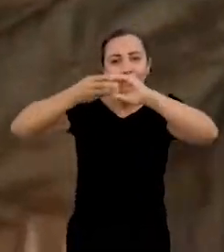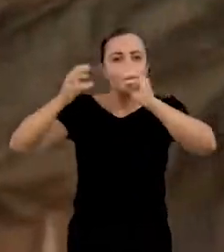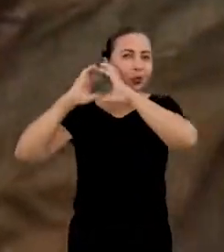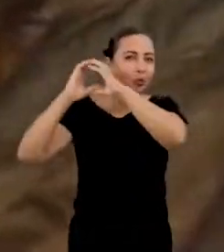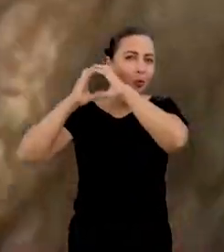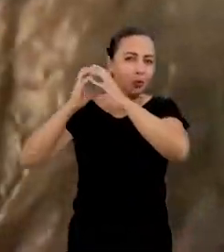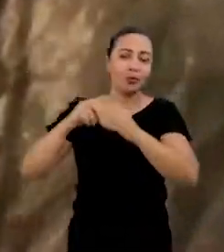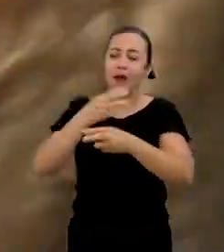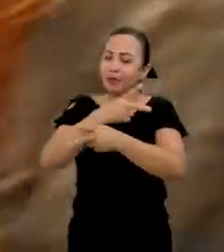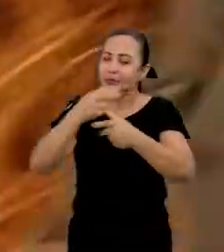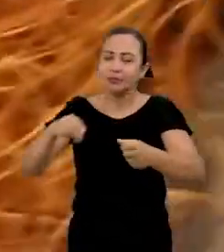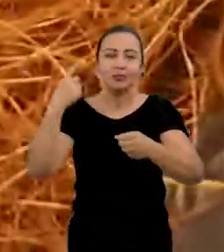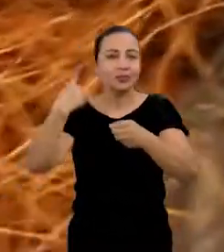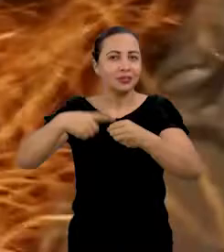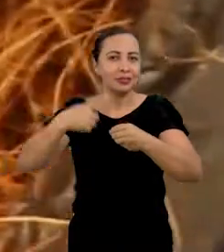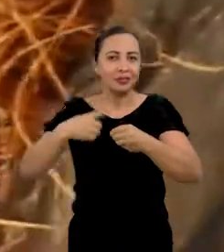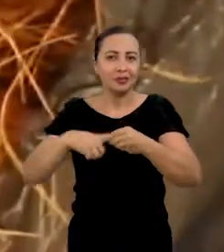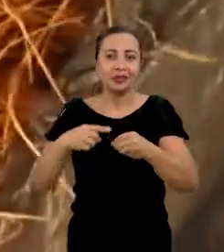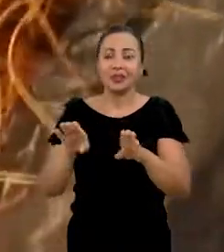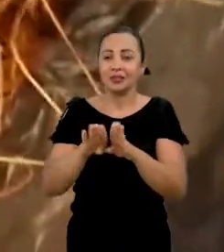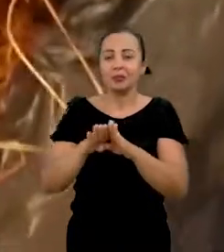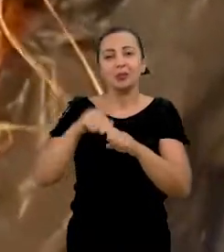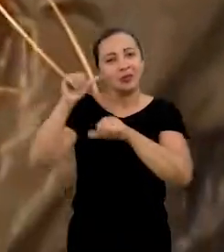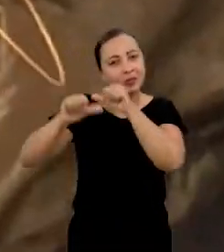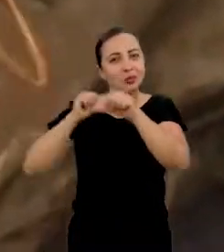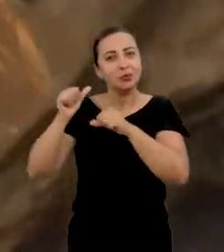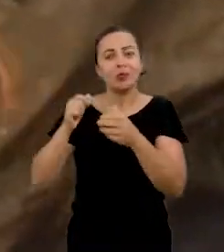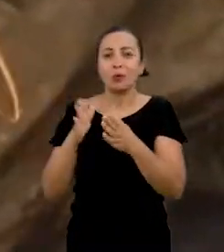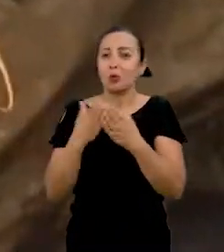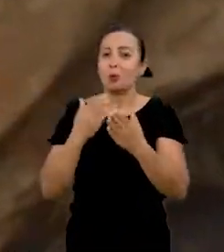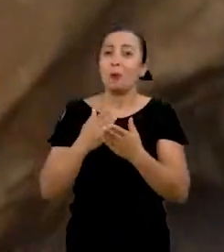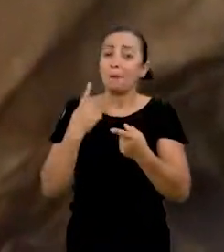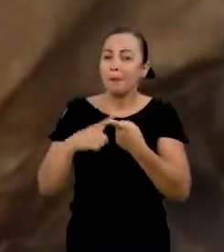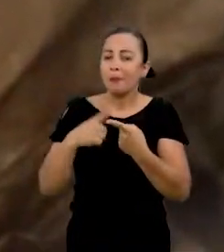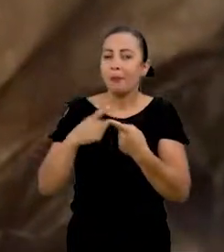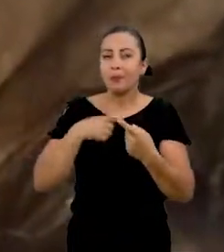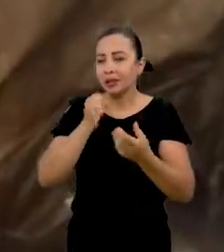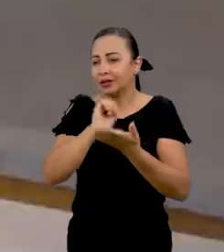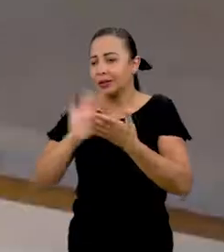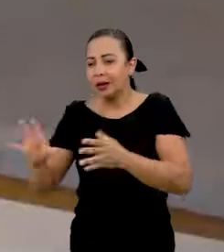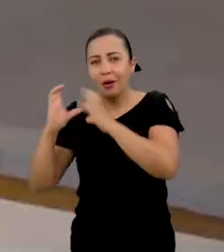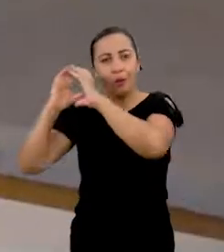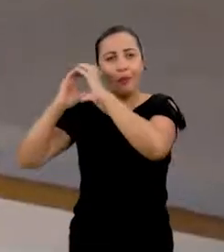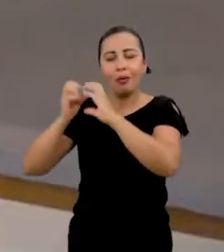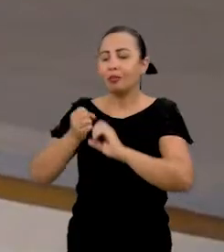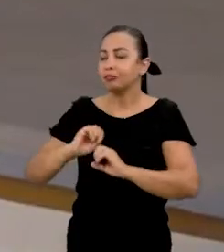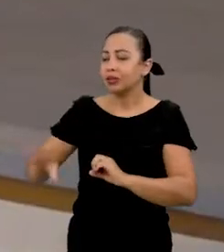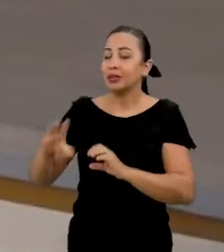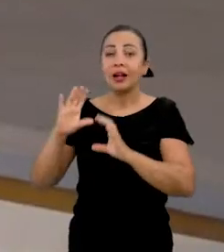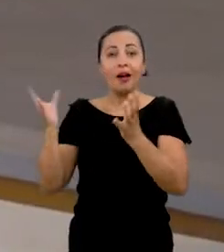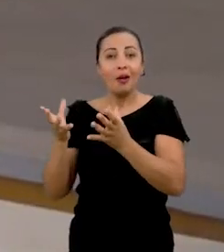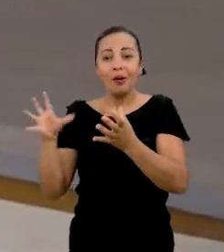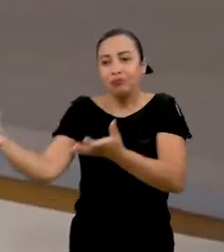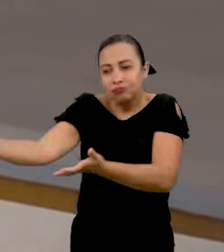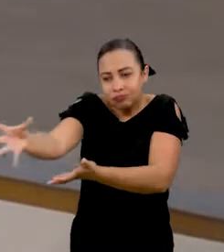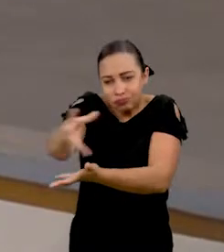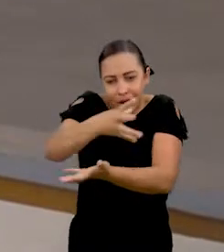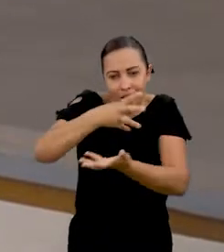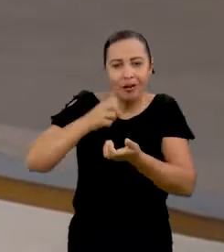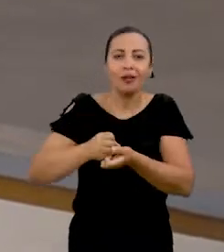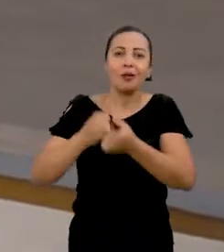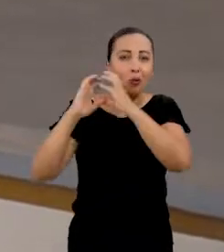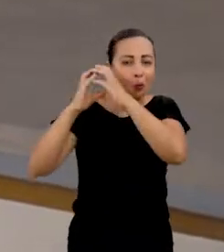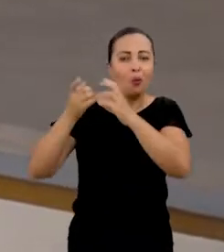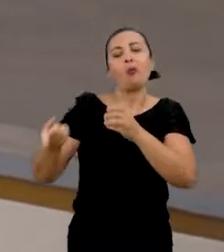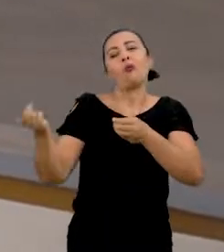fibra do coco em várias cidades, e principalmente de Almir Gouveia, uma delas, que descarta muito essa questão do coco. E nós estamos fazendo o quê?